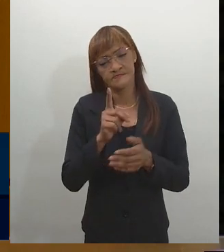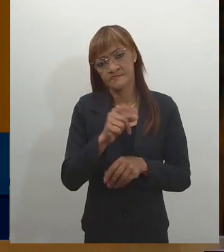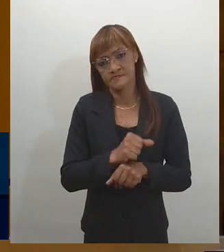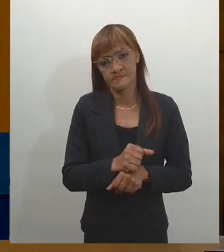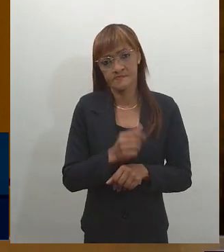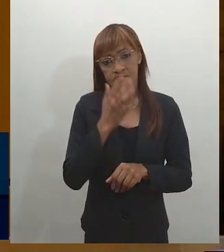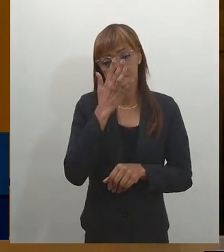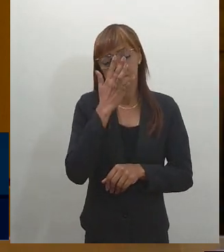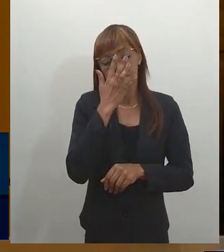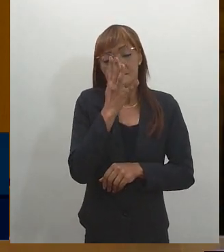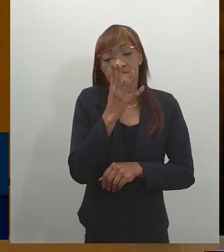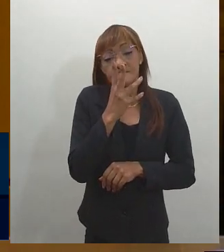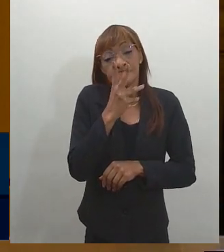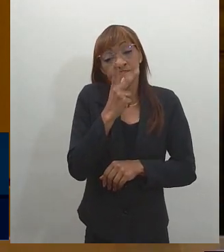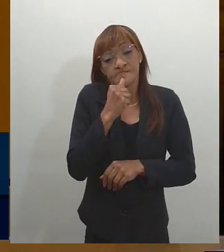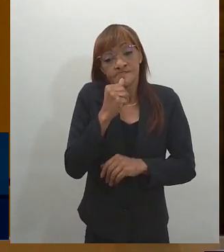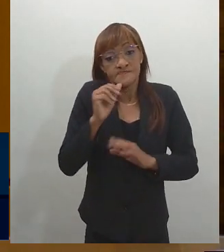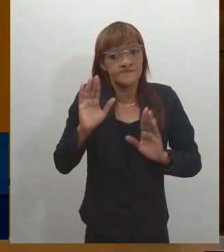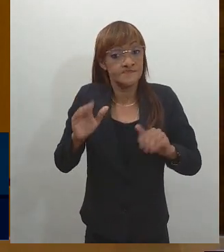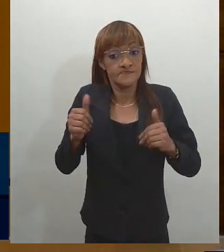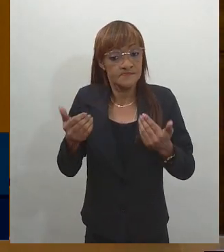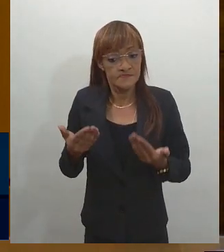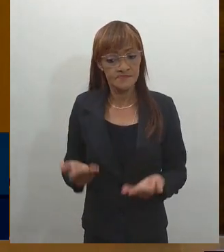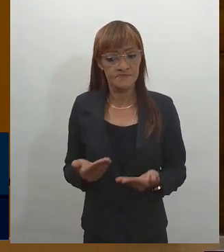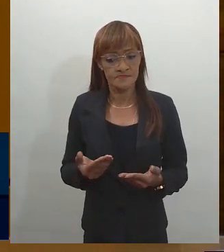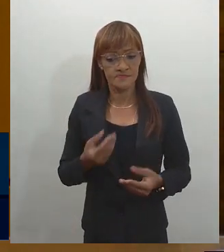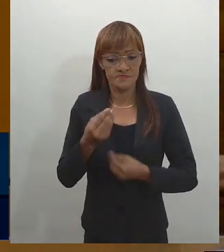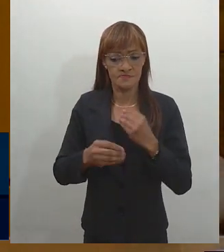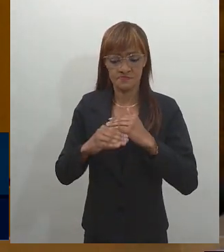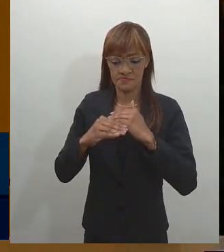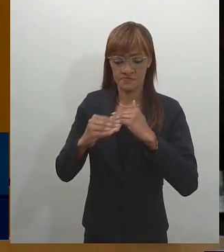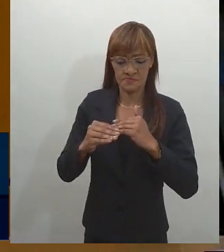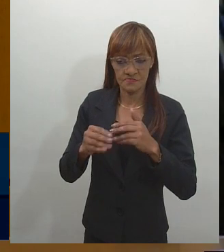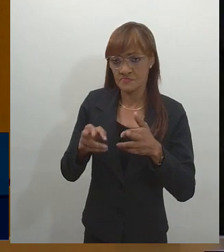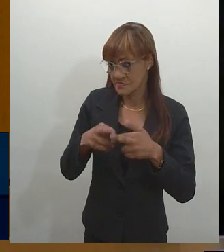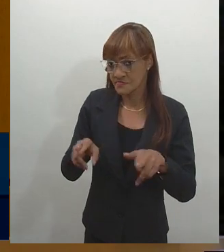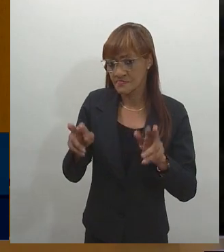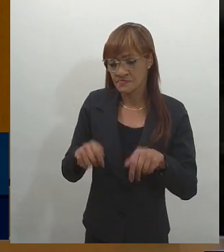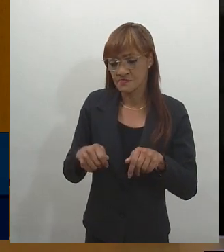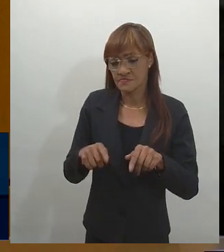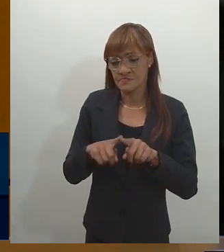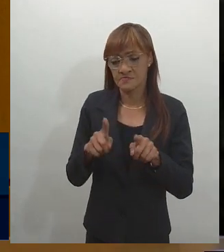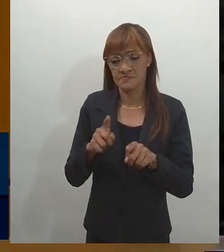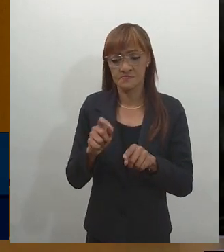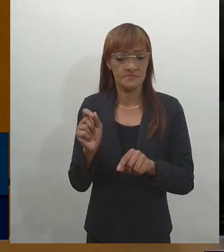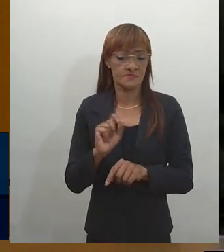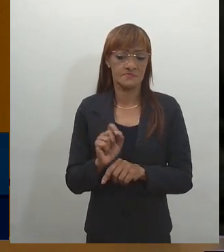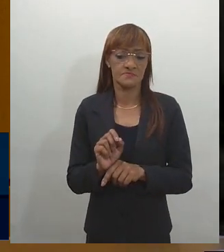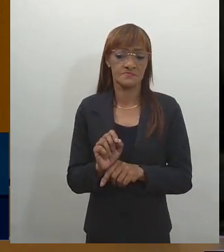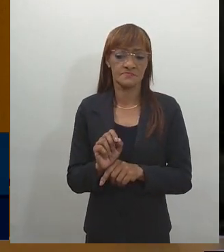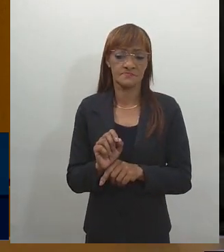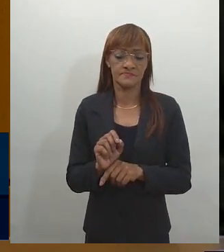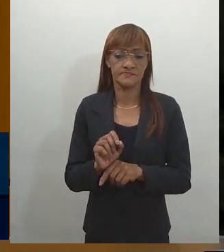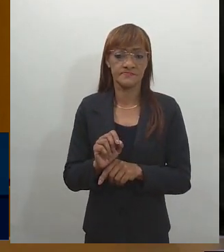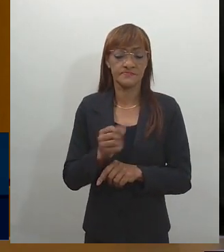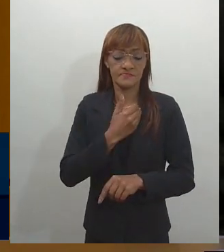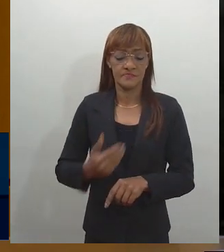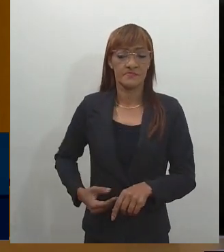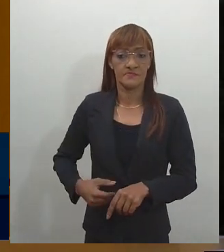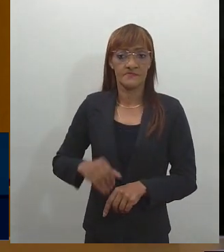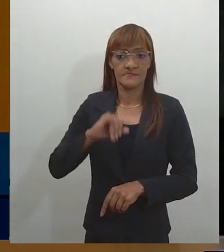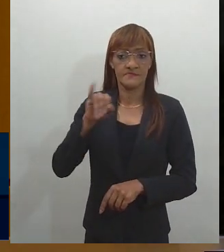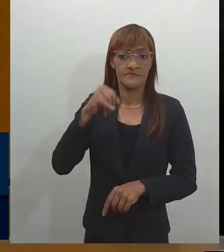o tapa-buraco vai resolver mais. Eu acho que é uma obra que foi inaugurada no governo Jackson Barreto, salvo engano, e que já